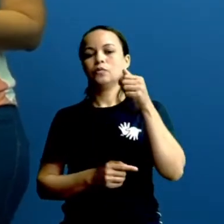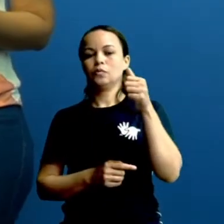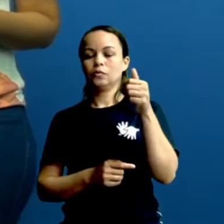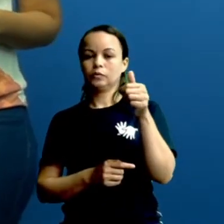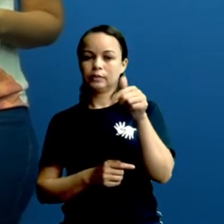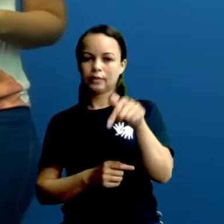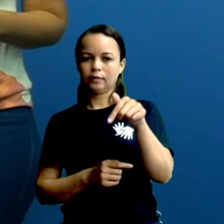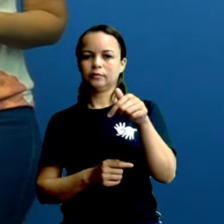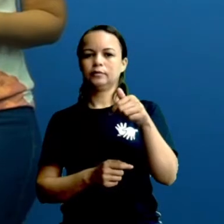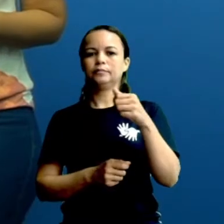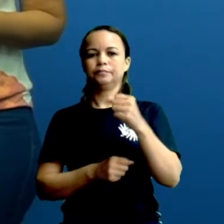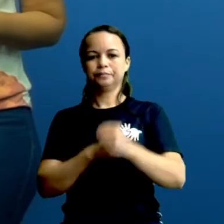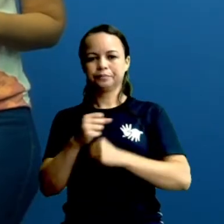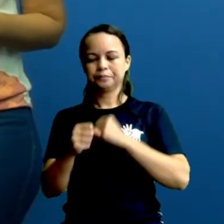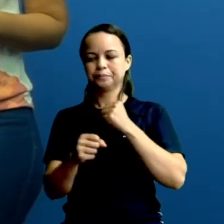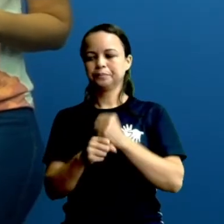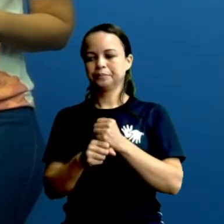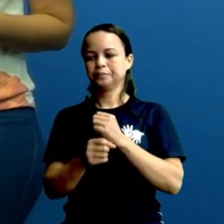anos.